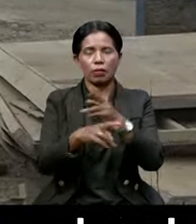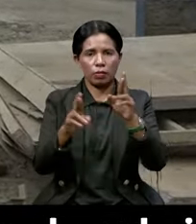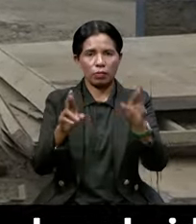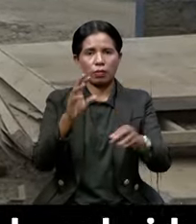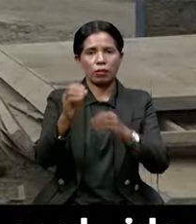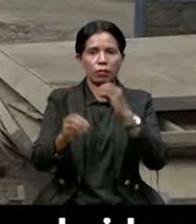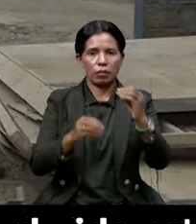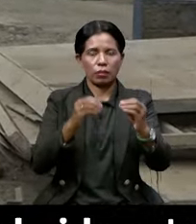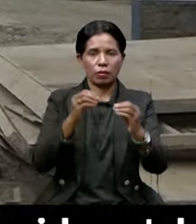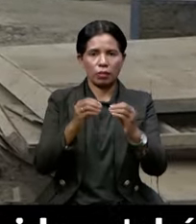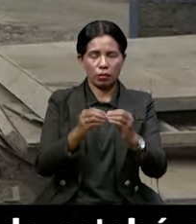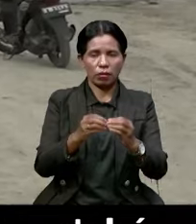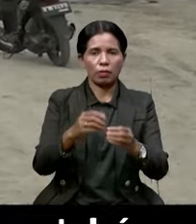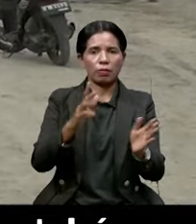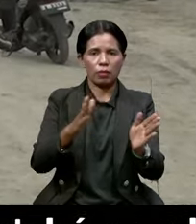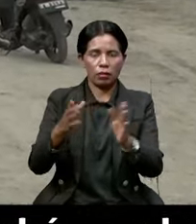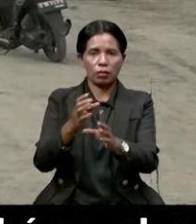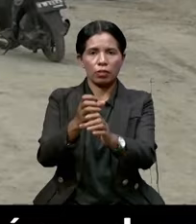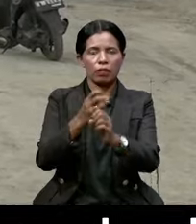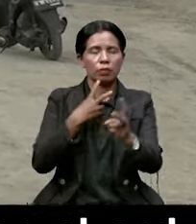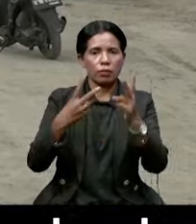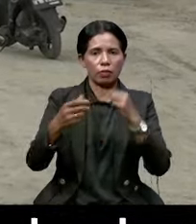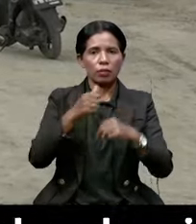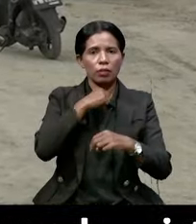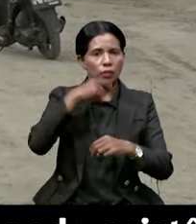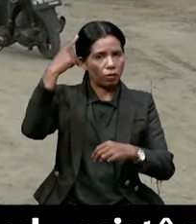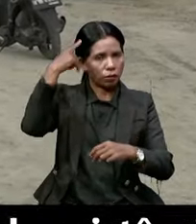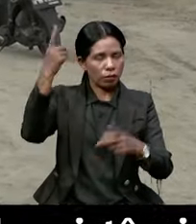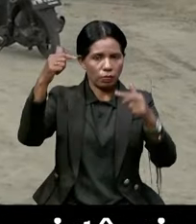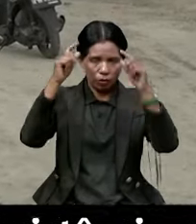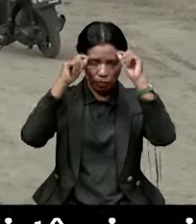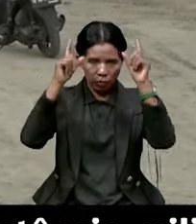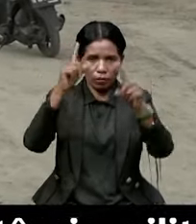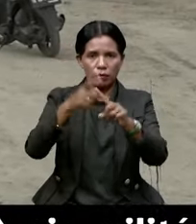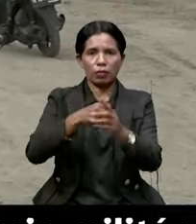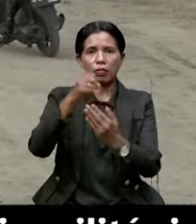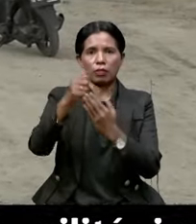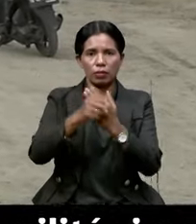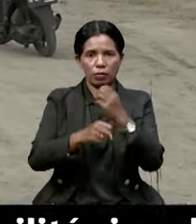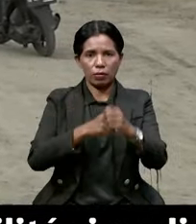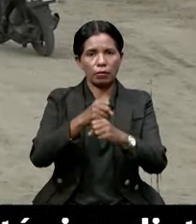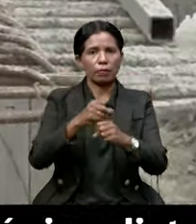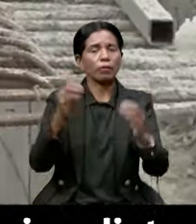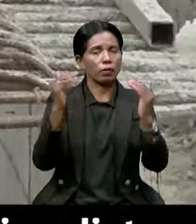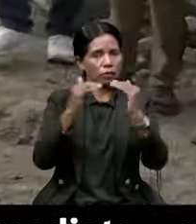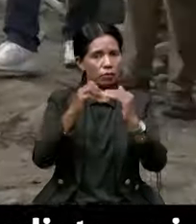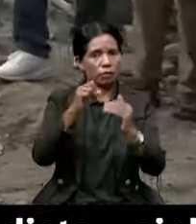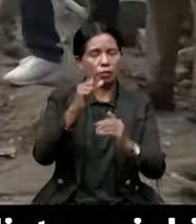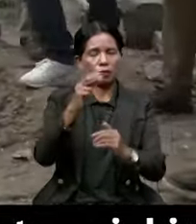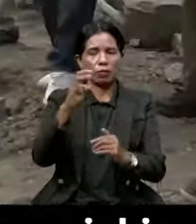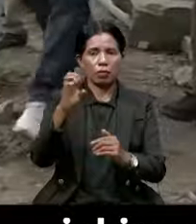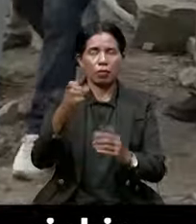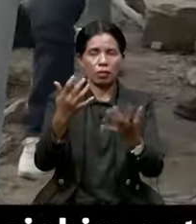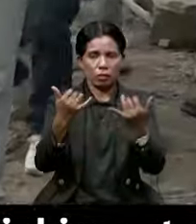preparação simo visita Papa Francisco, nebese mai Timor-Leste, fulan setembro tinané. Há foi no encontro Samuel Marçal Hateten, dada